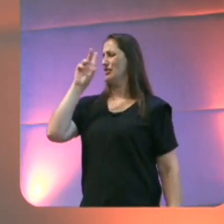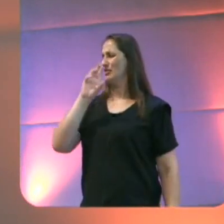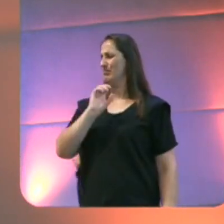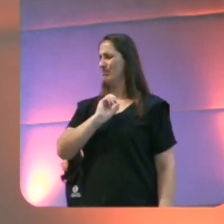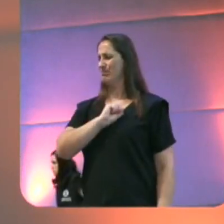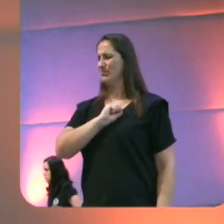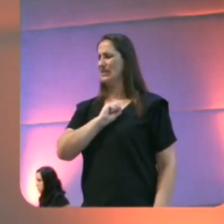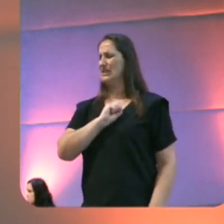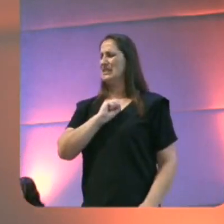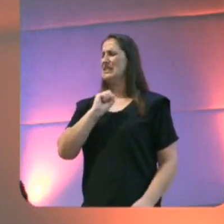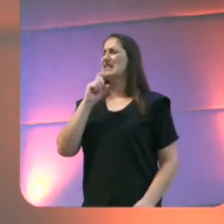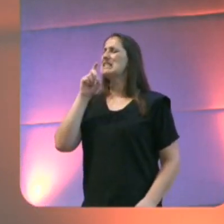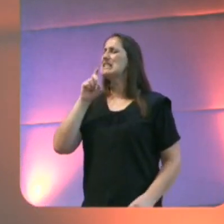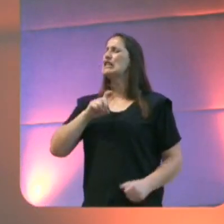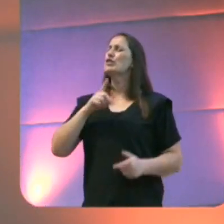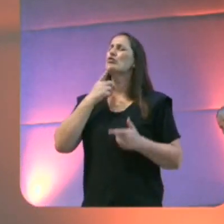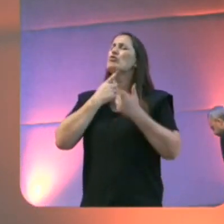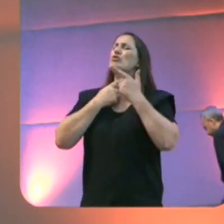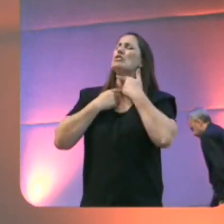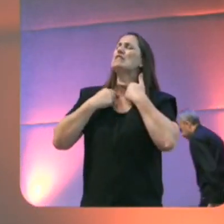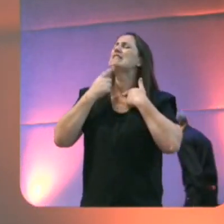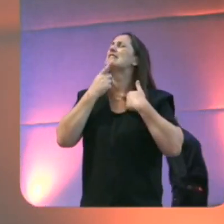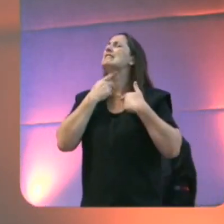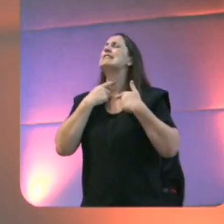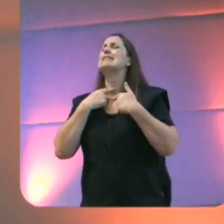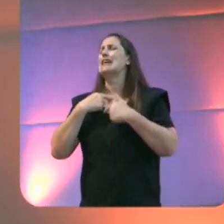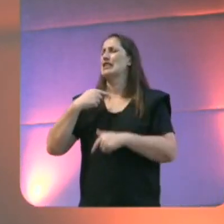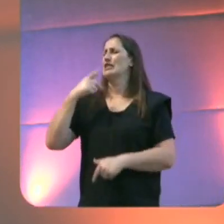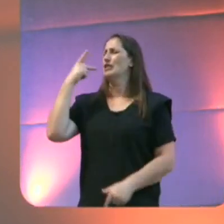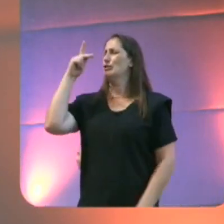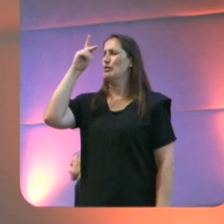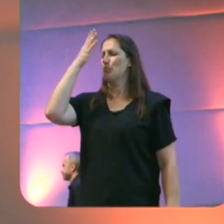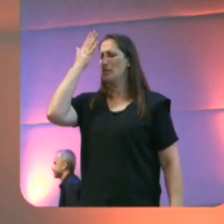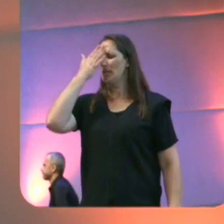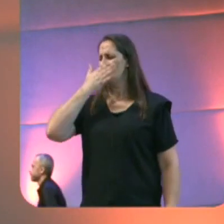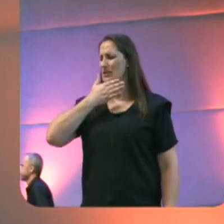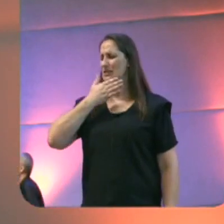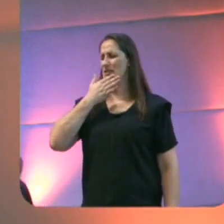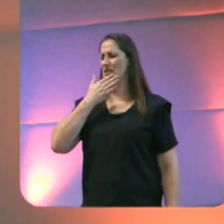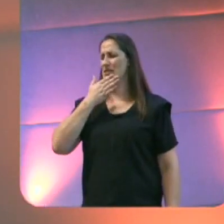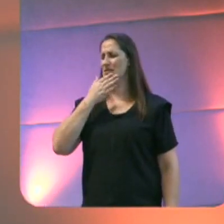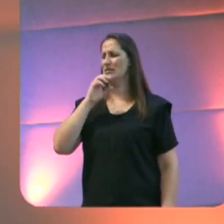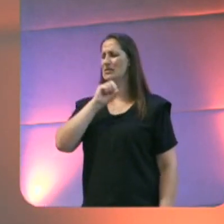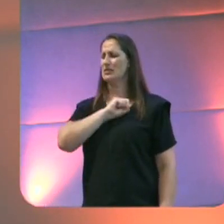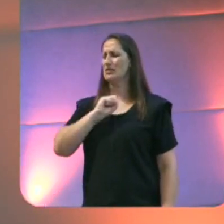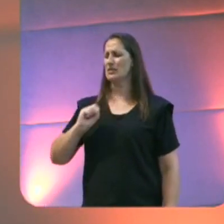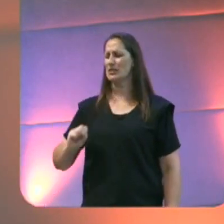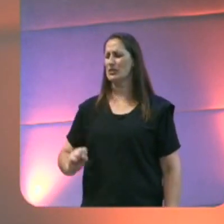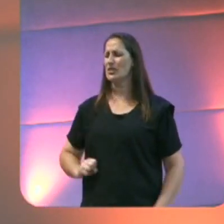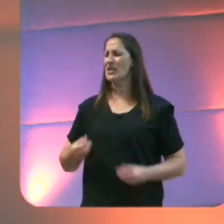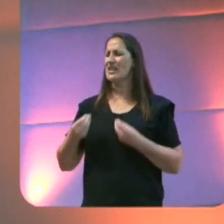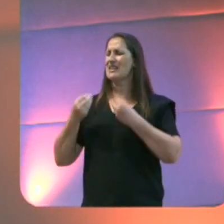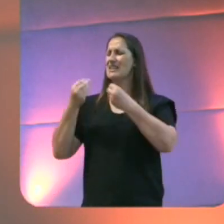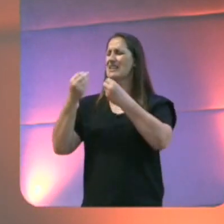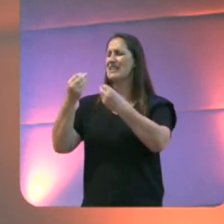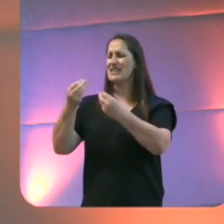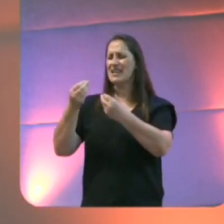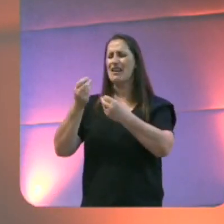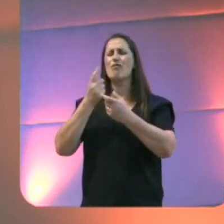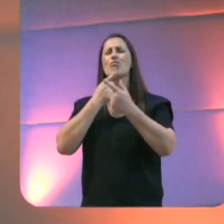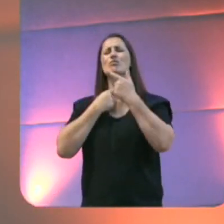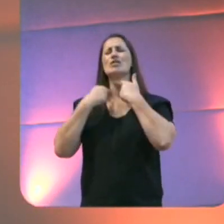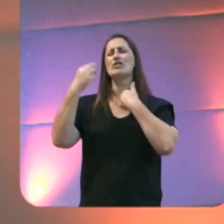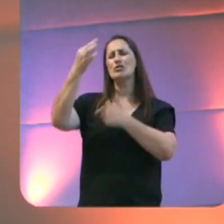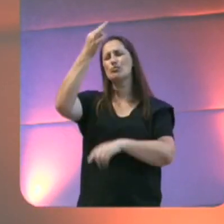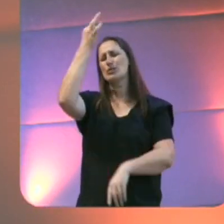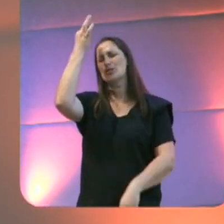uma fome insaciável da Tua presença. Ó Senhor, dá fome espiritual,